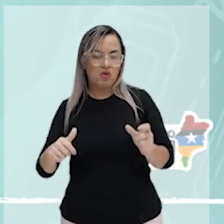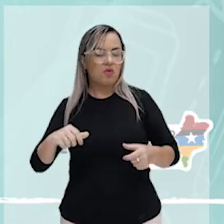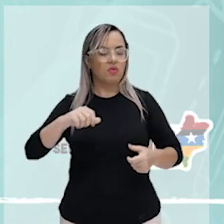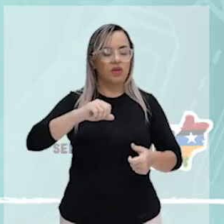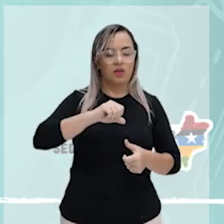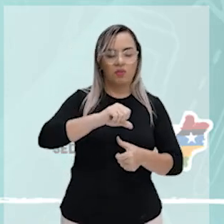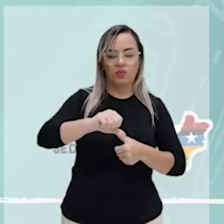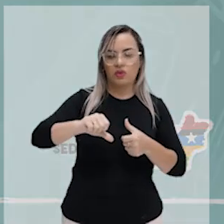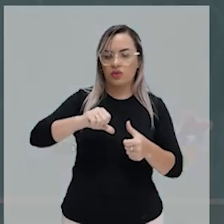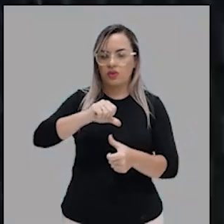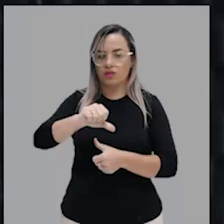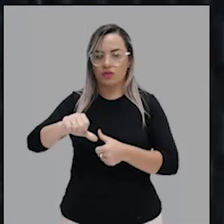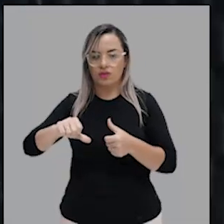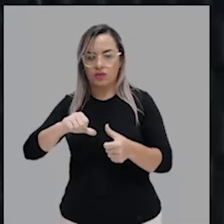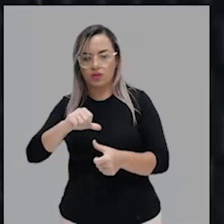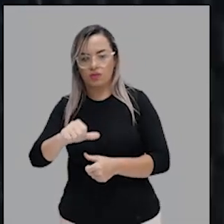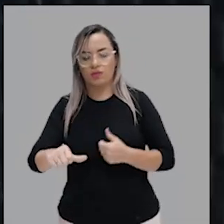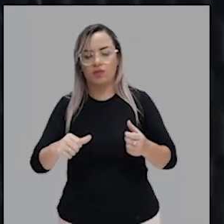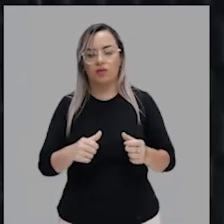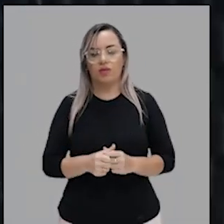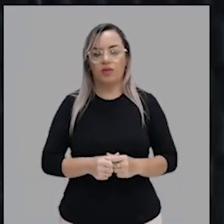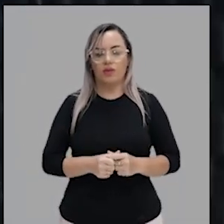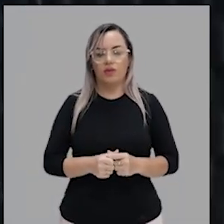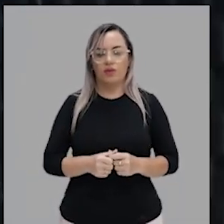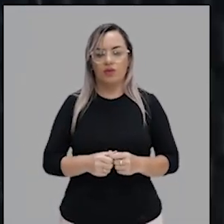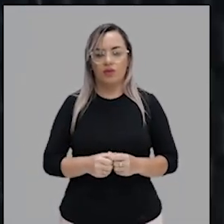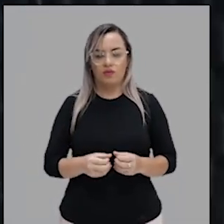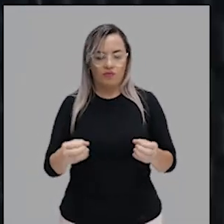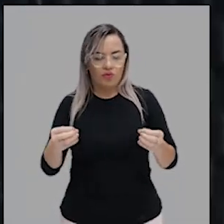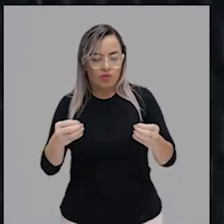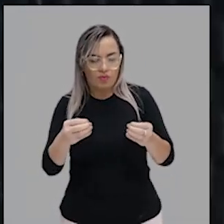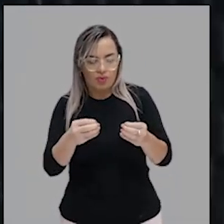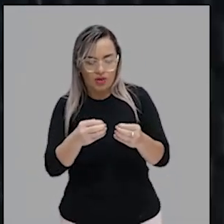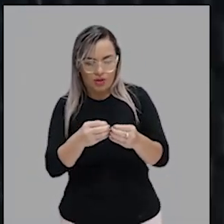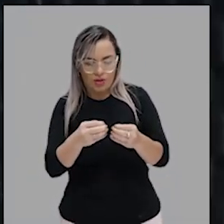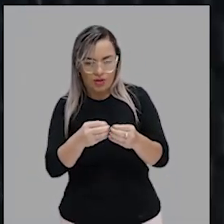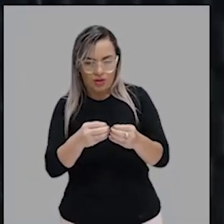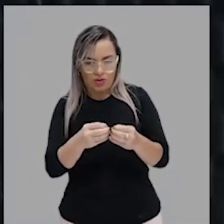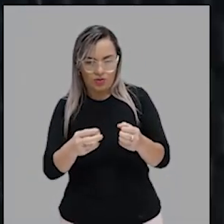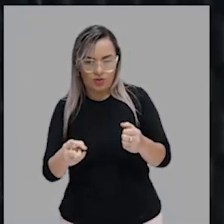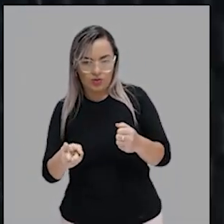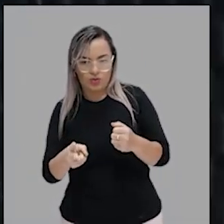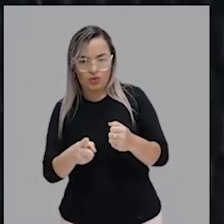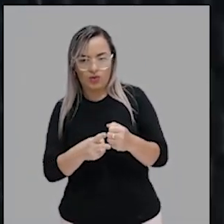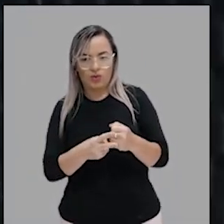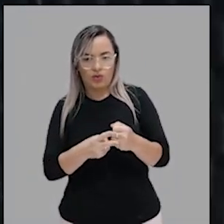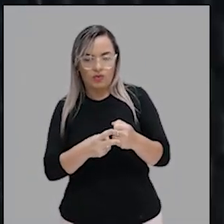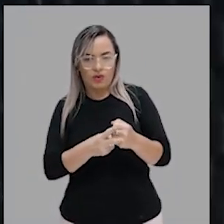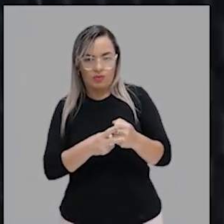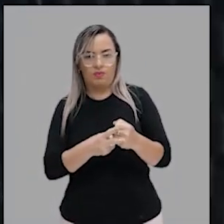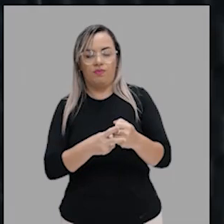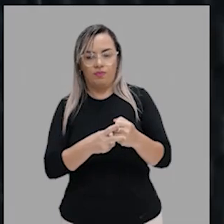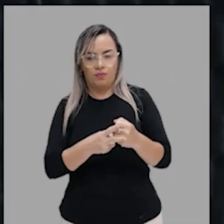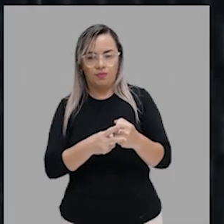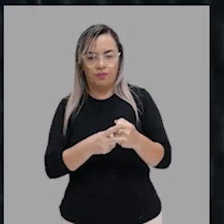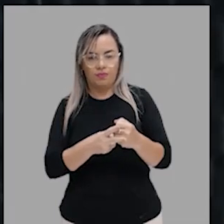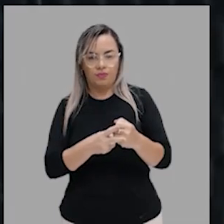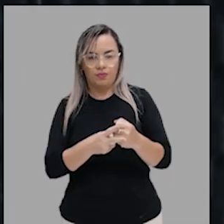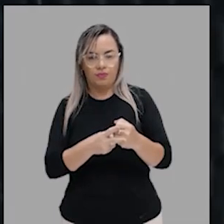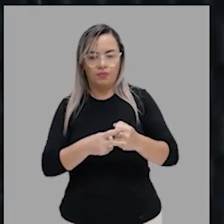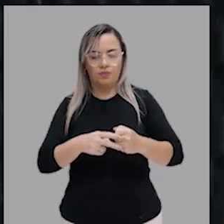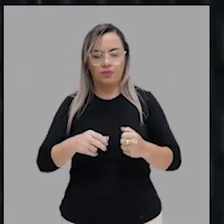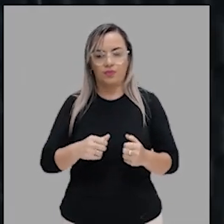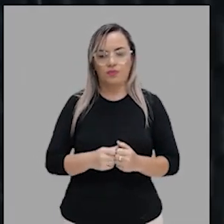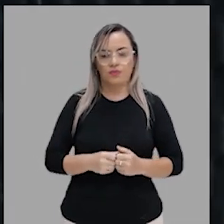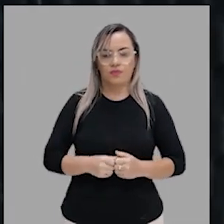E vão se associar, vão ficar perto, vão ficar junto dos verbos, dando a esses verbos uma indicação